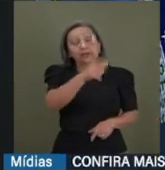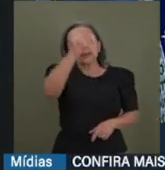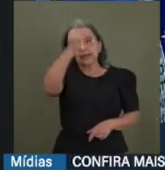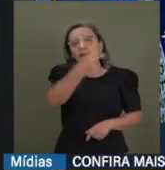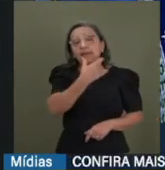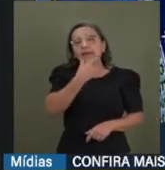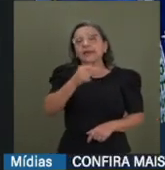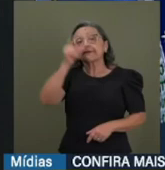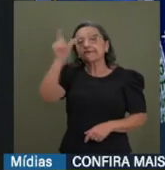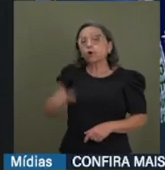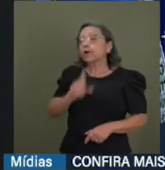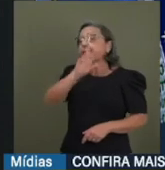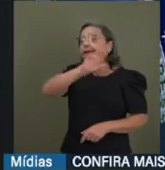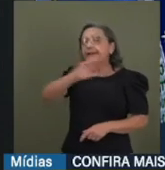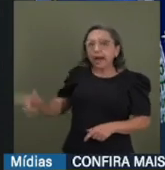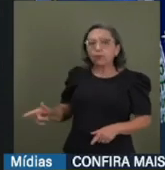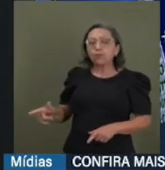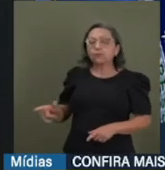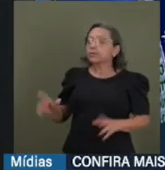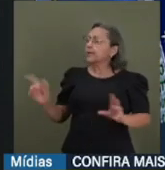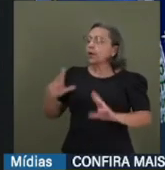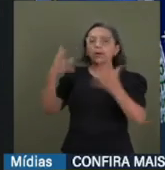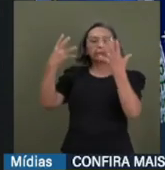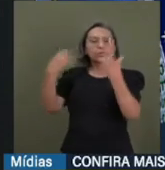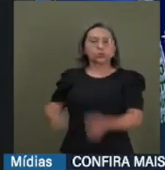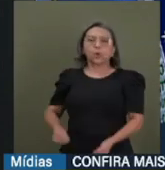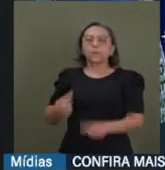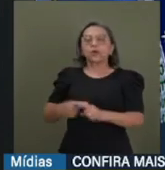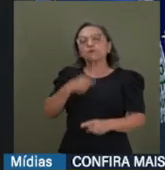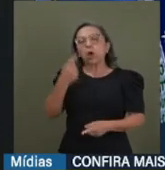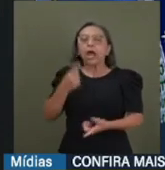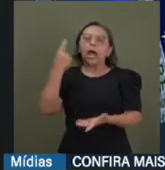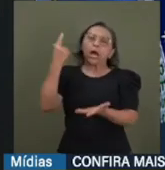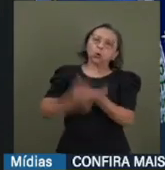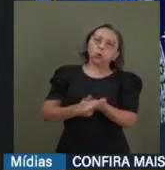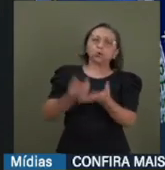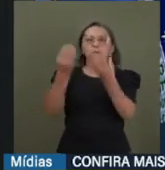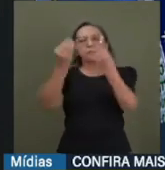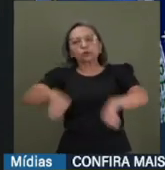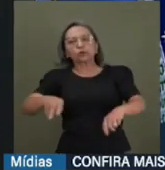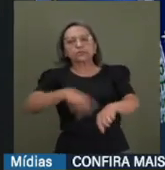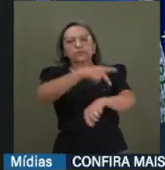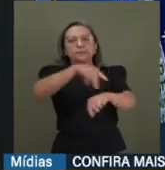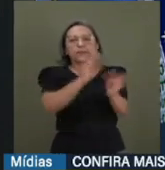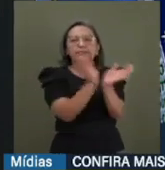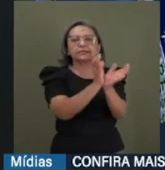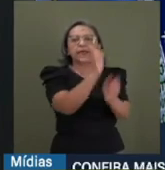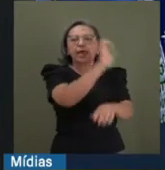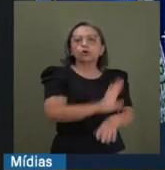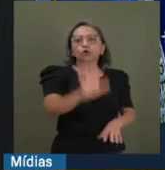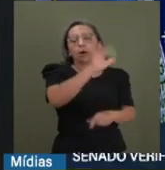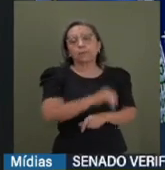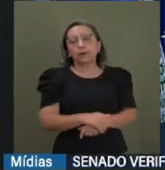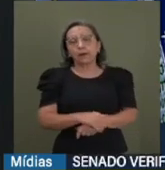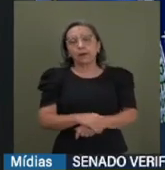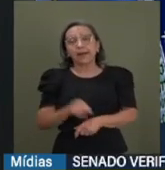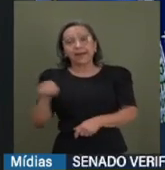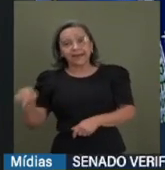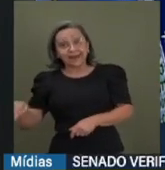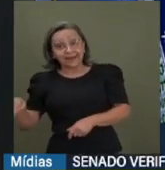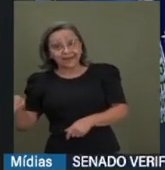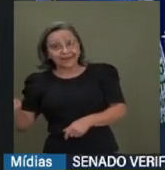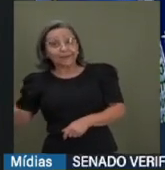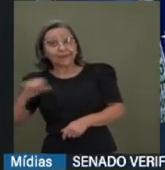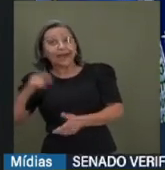categoricamente não. O acordo era prejudicial aos países europeus. Isso nos interessava. Ele disse